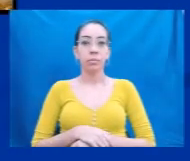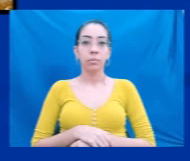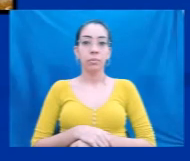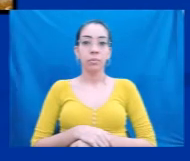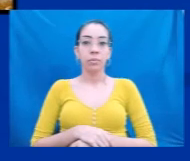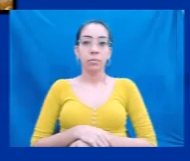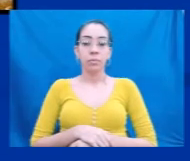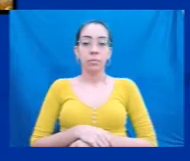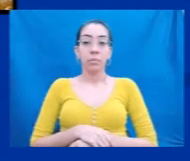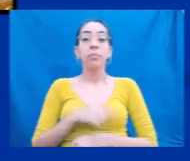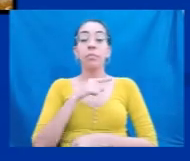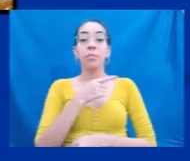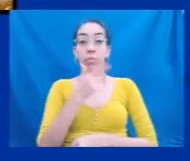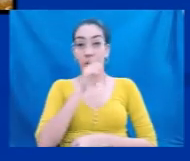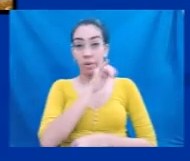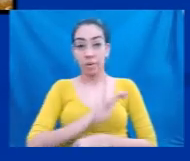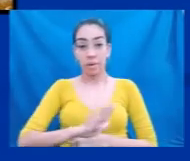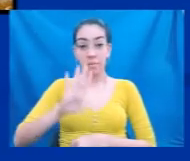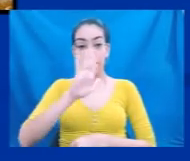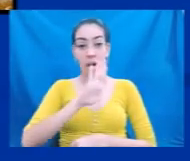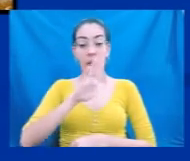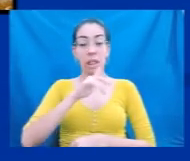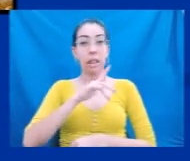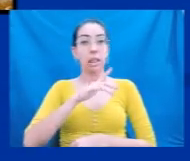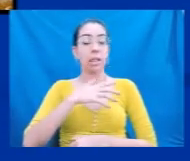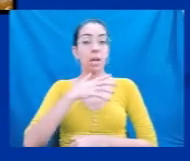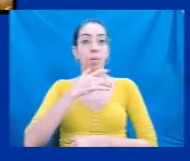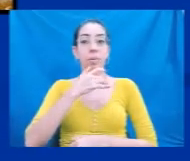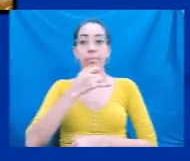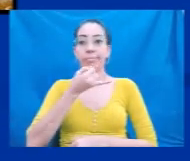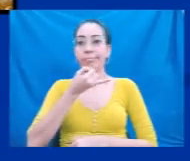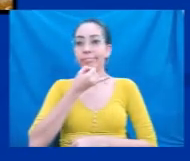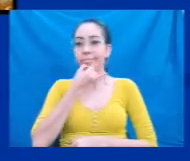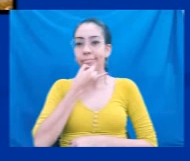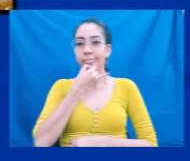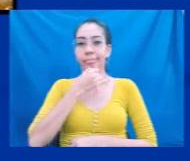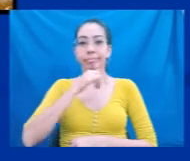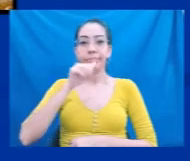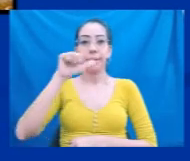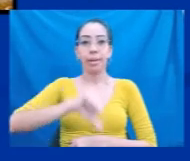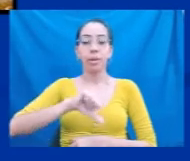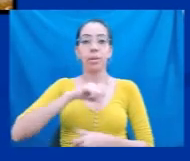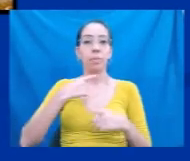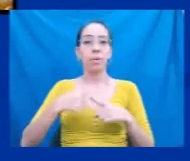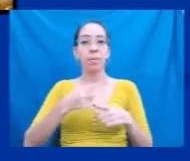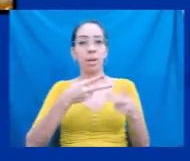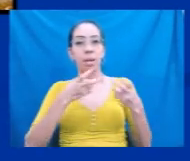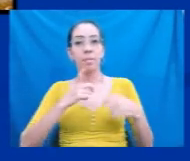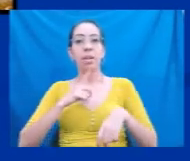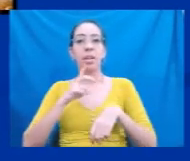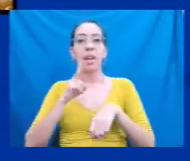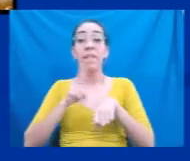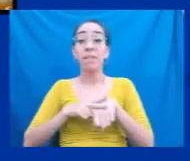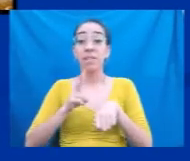Essa outra imagem aqui também, né, é algo assim aterrador. Vocês vejam que a gente tem vidros que foram quebrados aqui, tem o